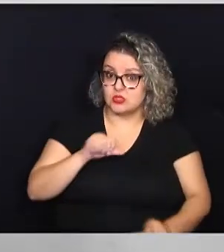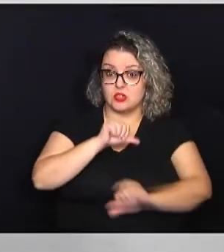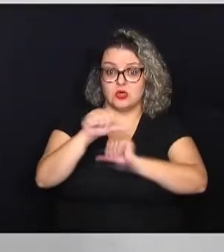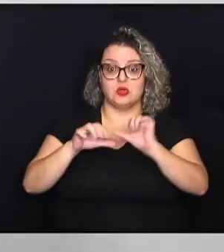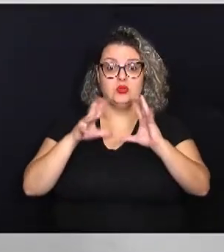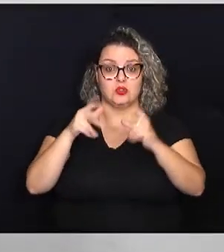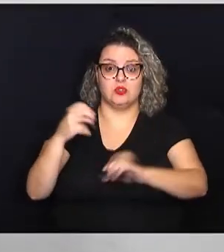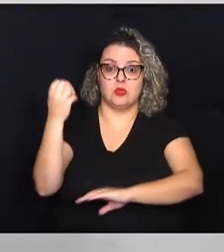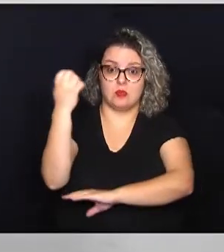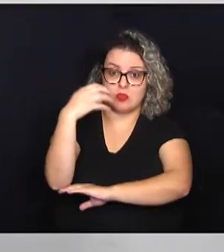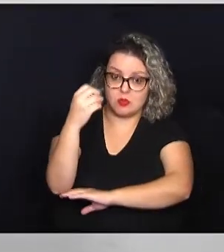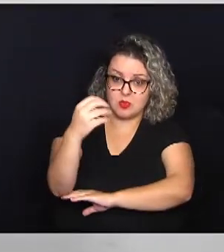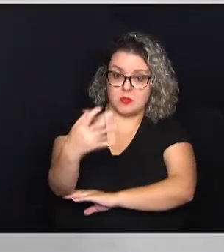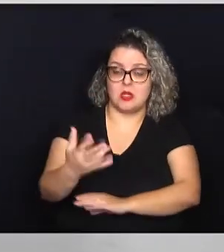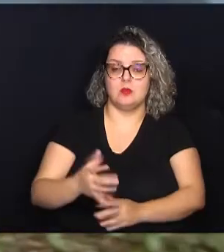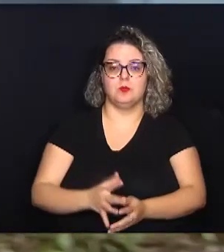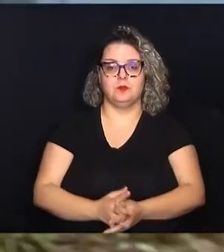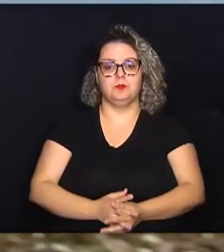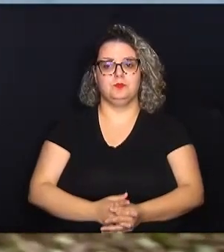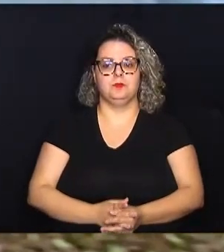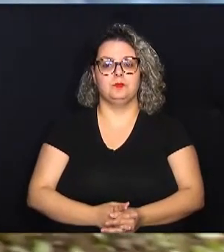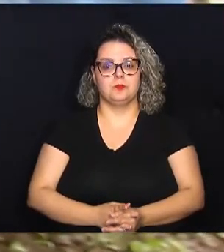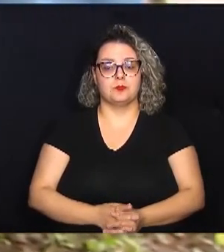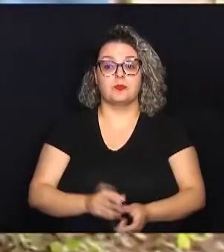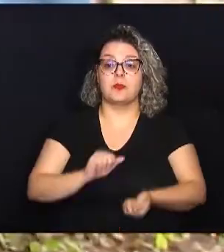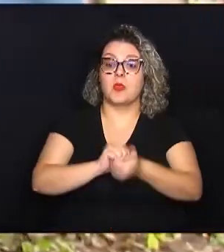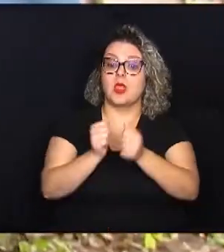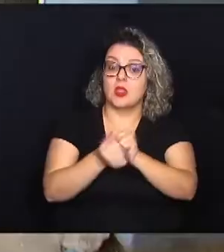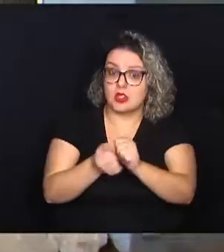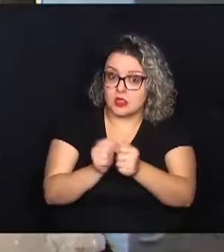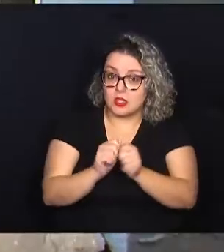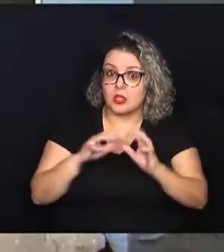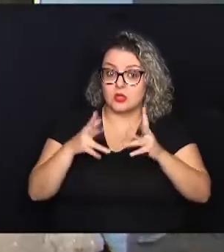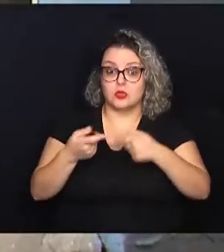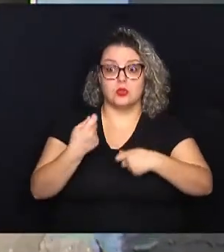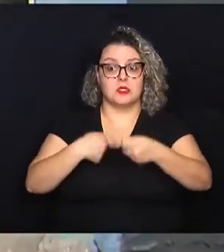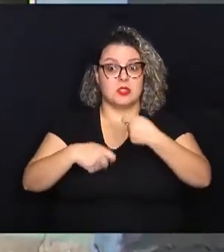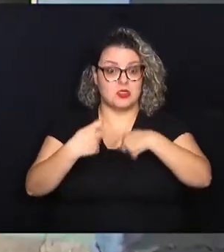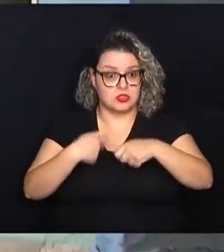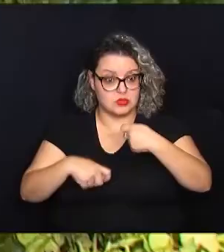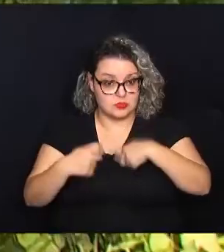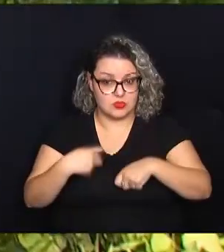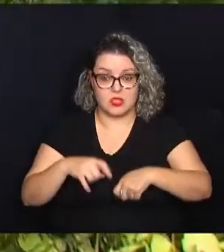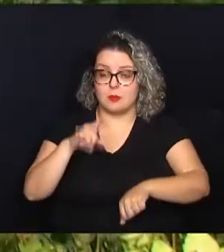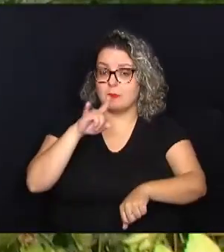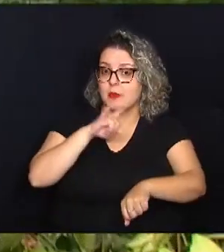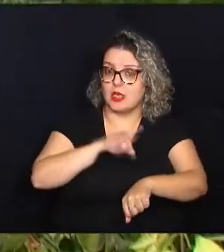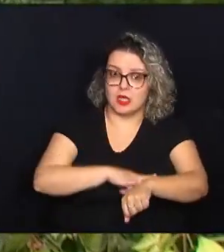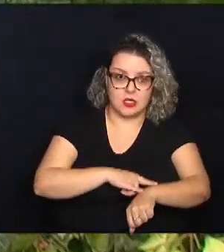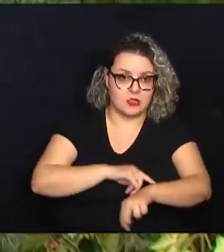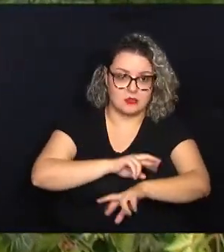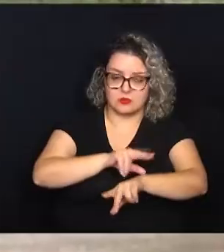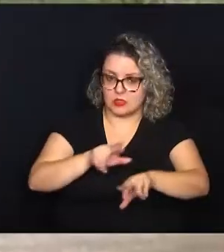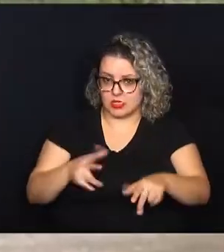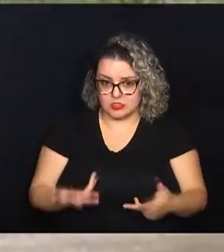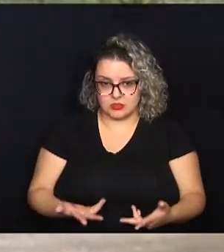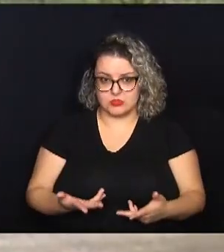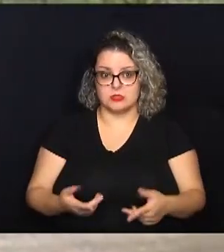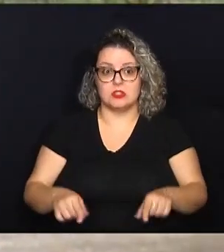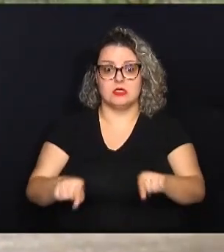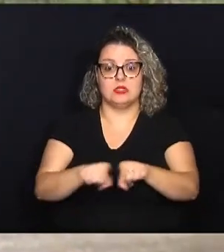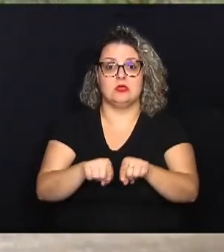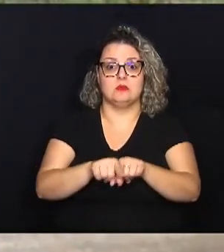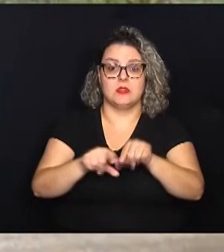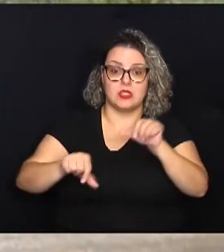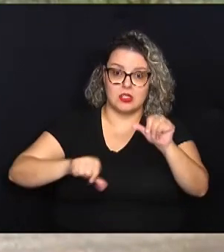a troca total de toda a iluminação a revitalização de toda a administração banheiros etc